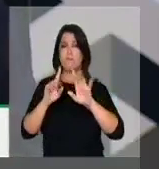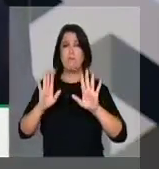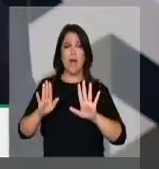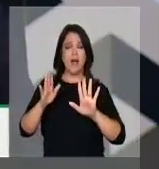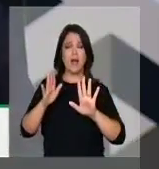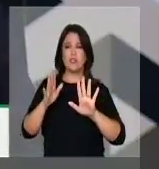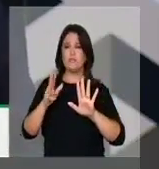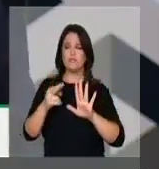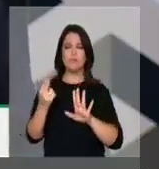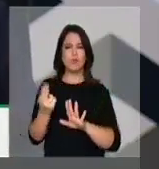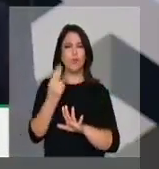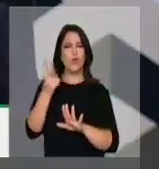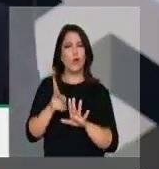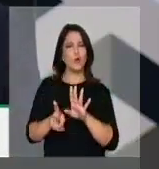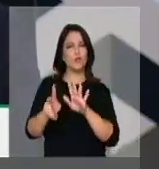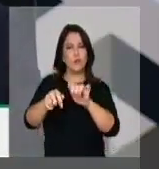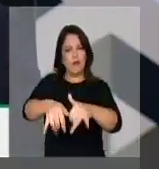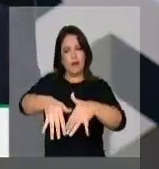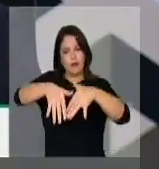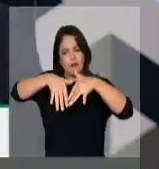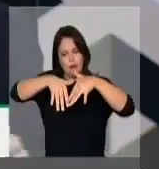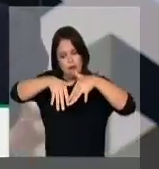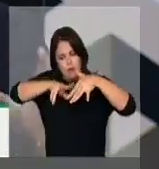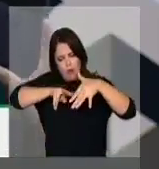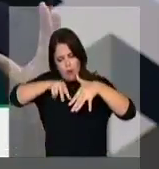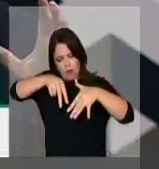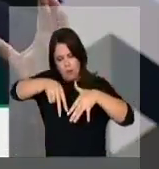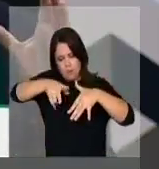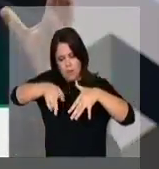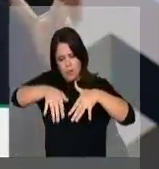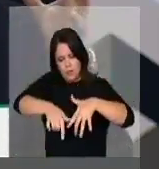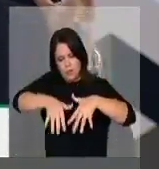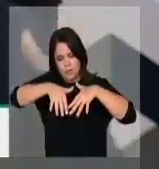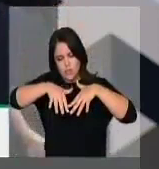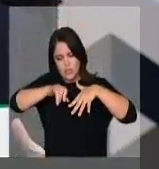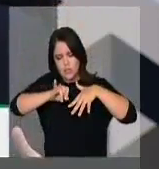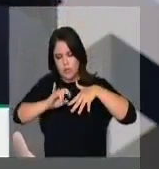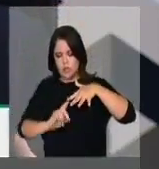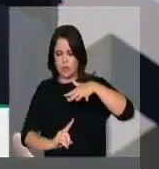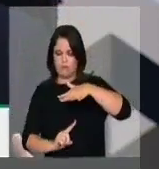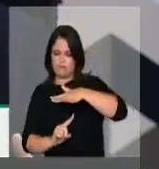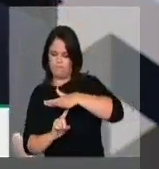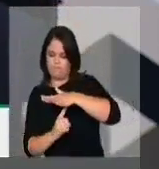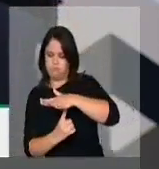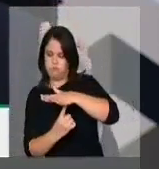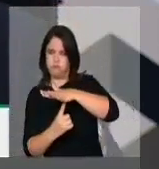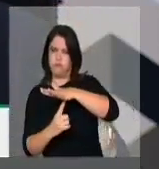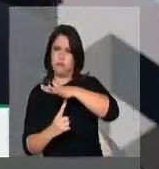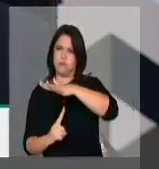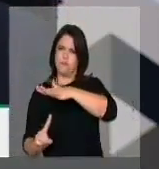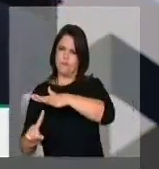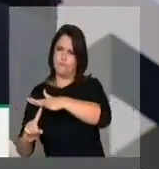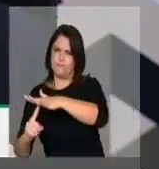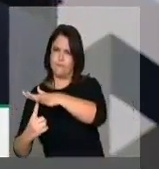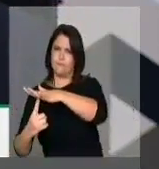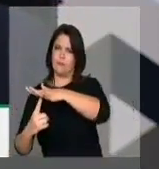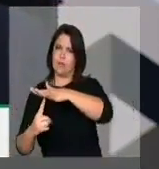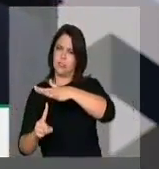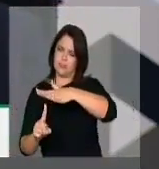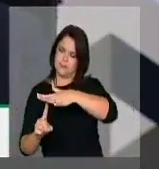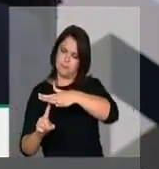nós não manteríamos esse anfiteatro em pé sem as suas brocas, que